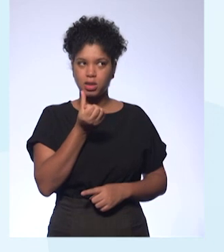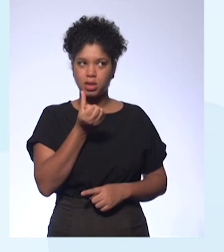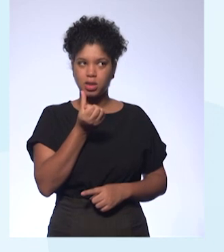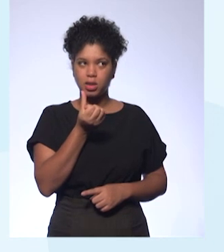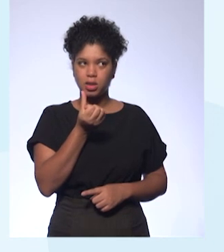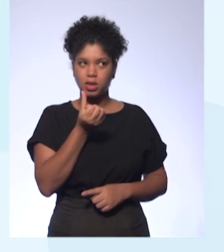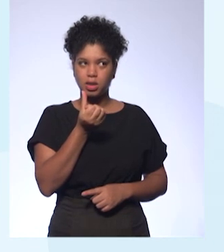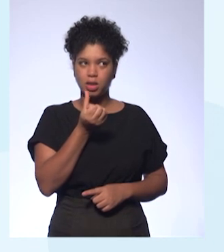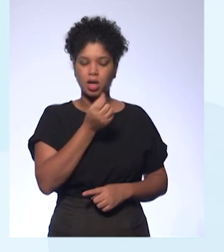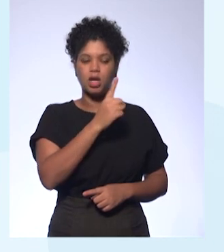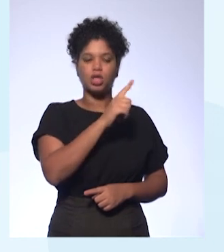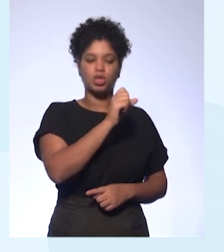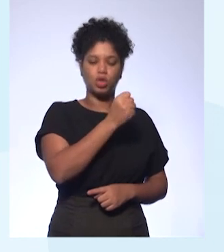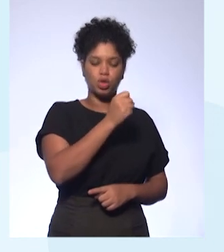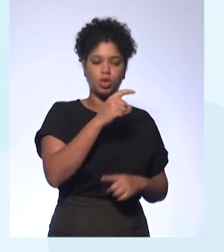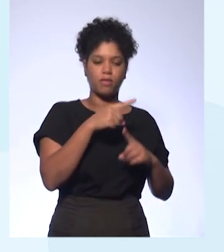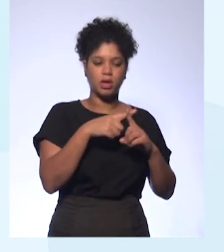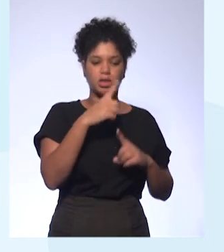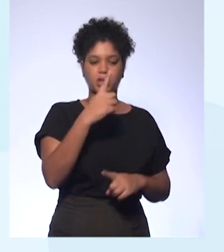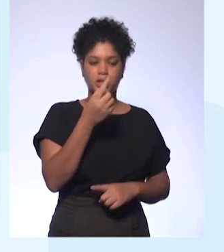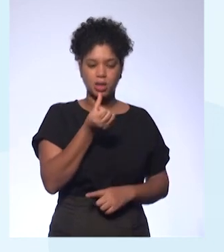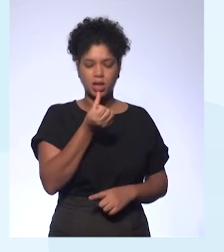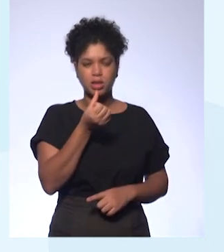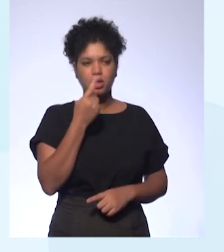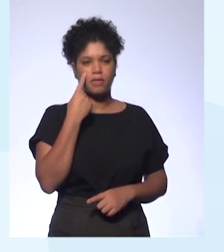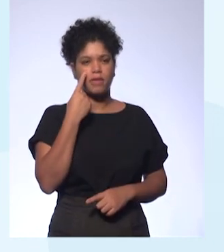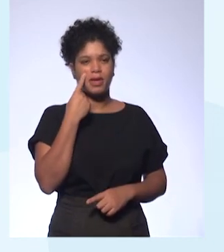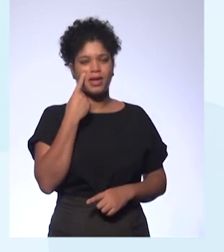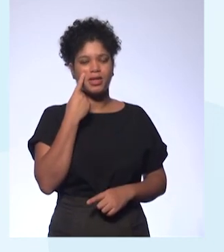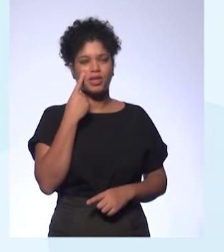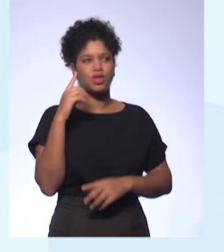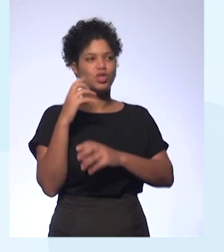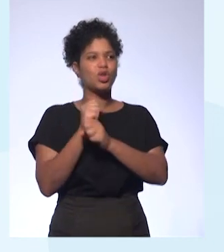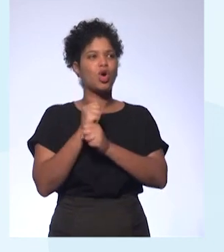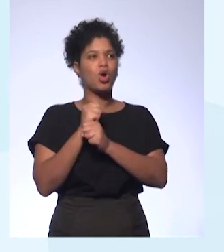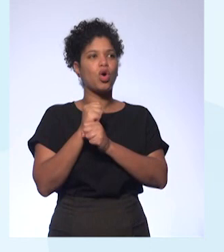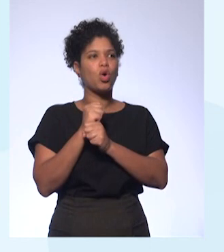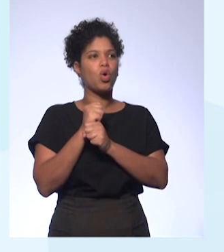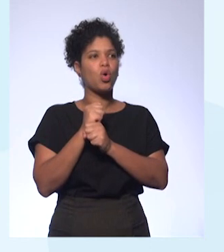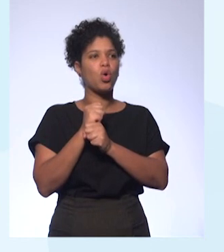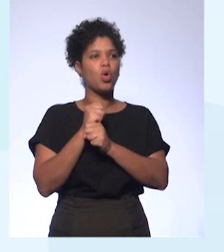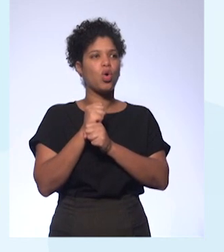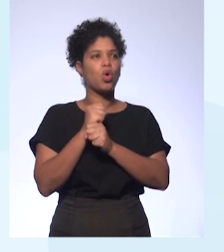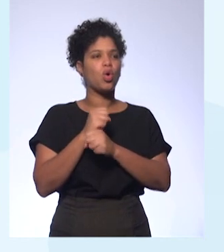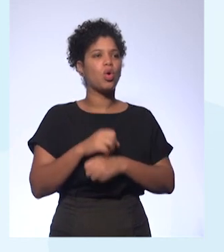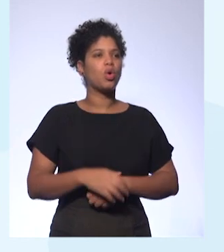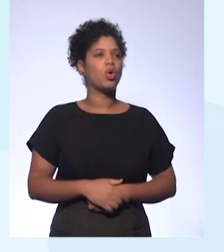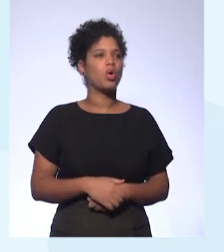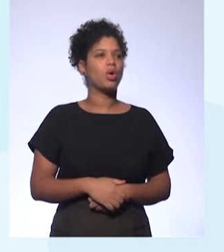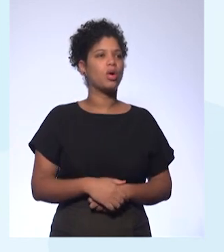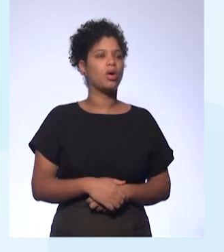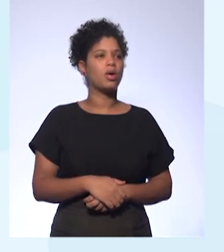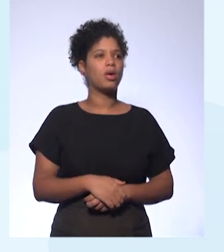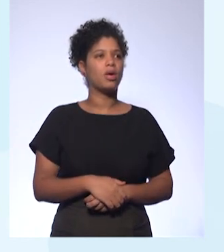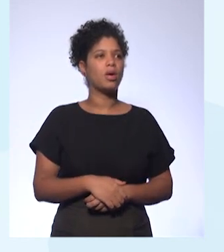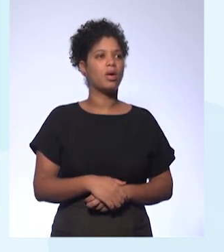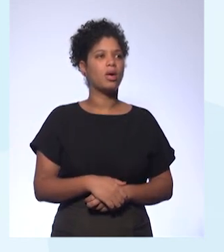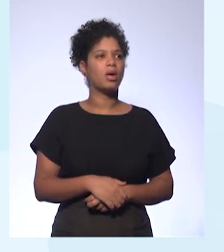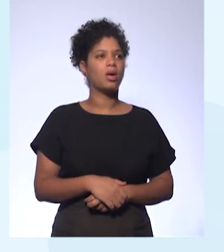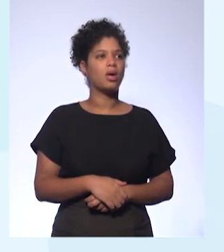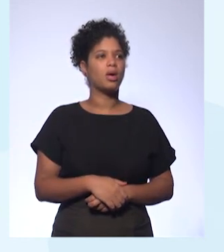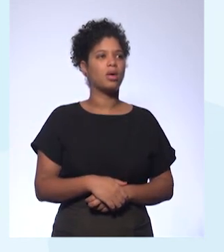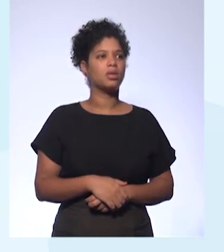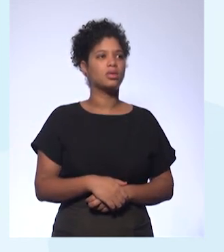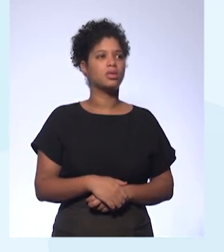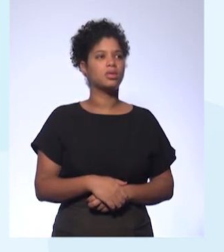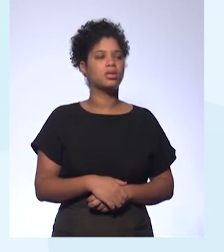18 vezes 16, que vai ser igual, eu tenho aqui